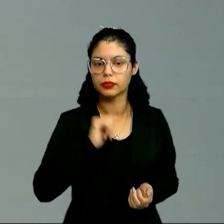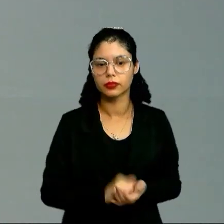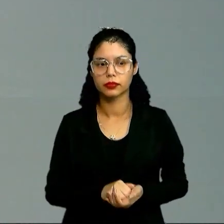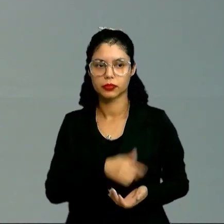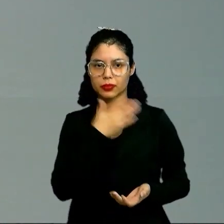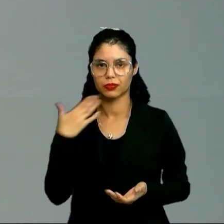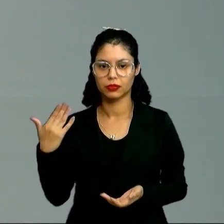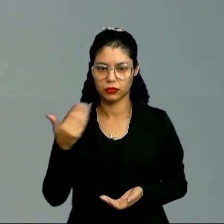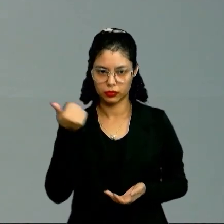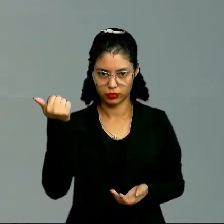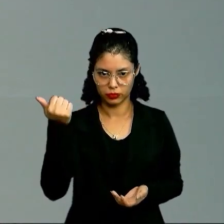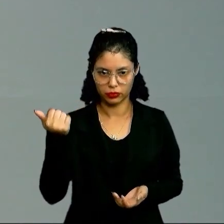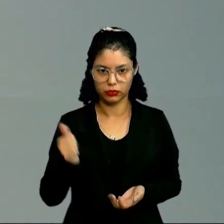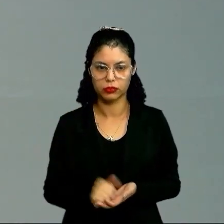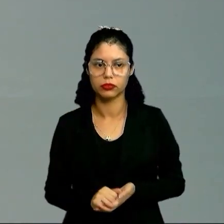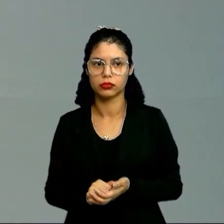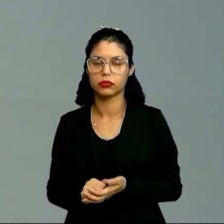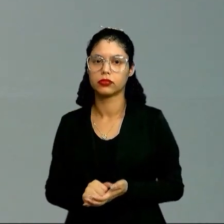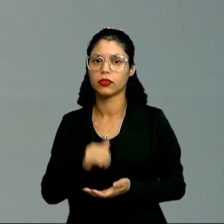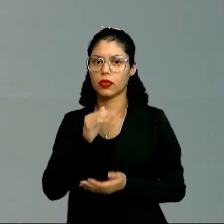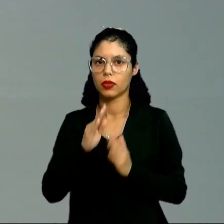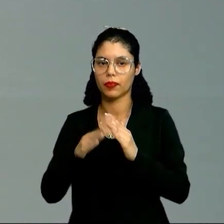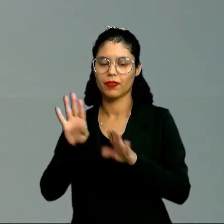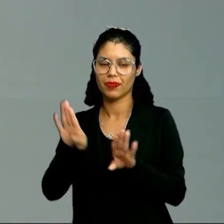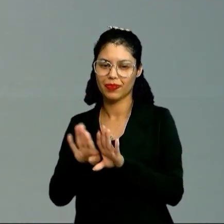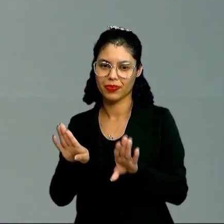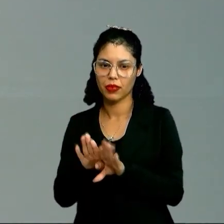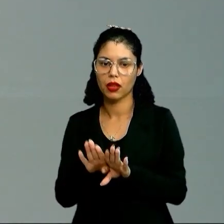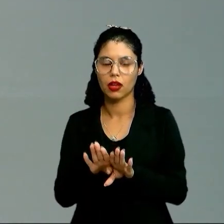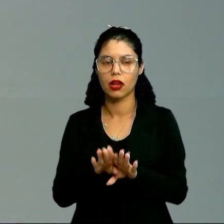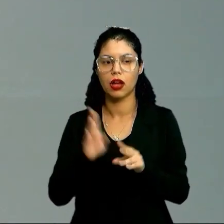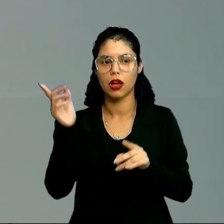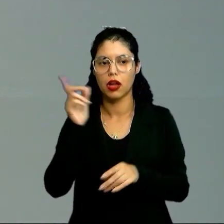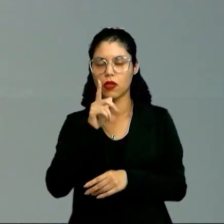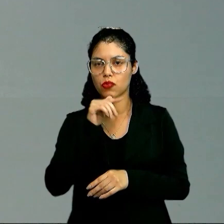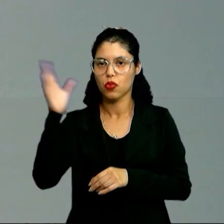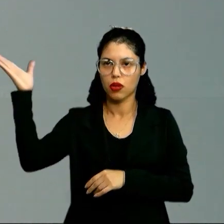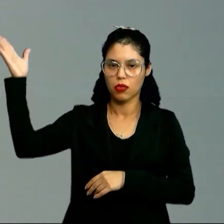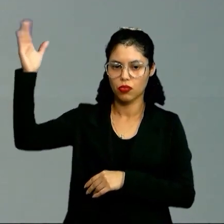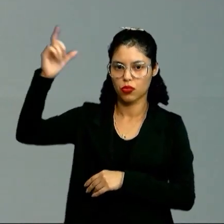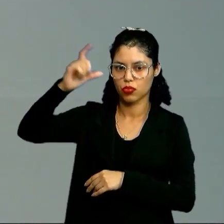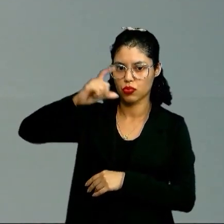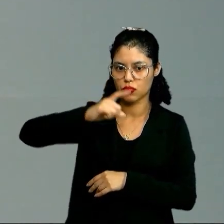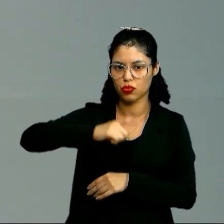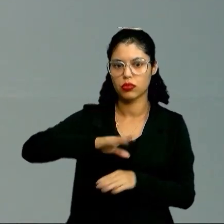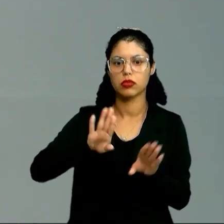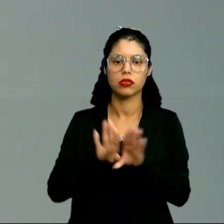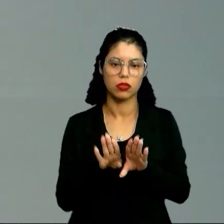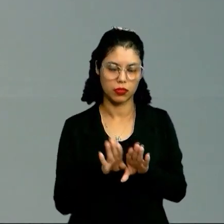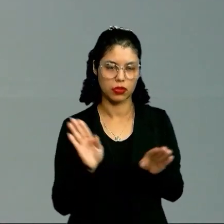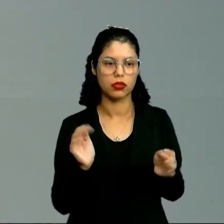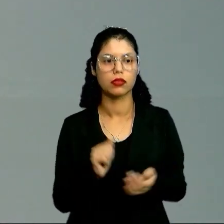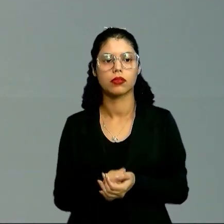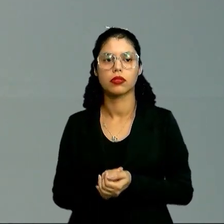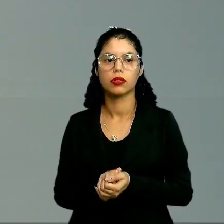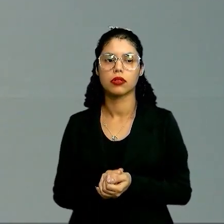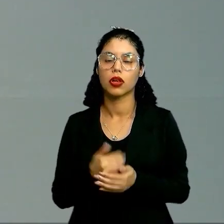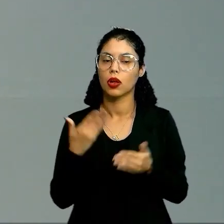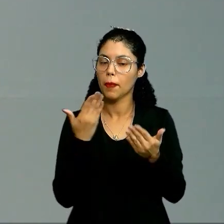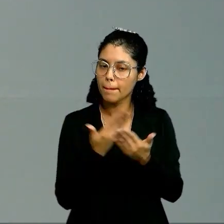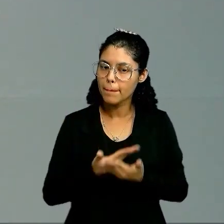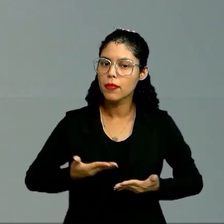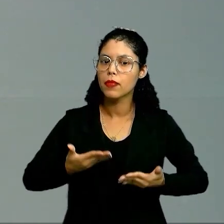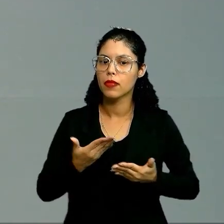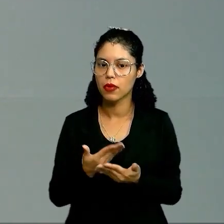ambiente mais adequado, né? A umidade, a quantidade de luz está chegando. Então, ela consegue